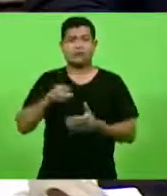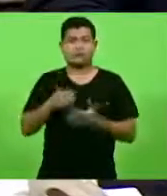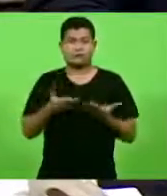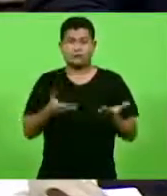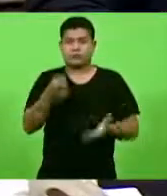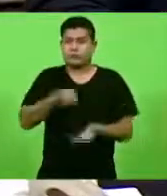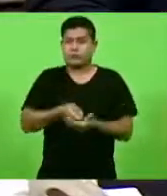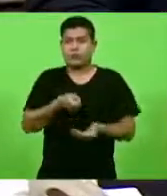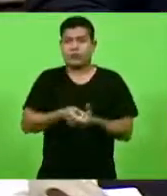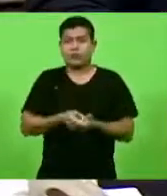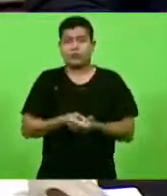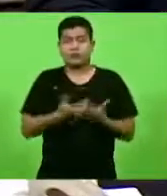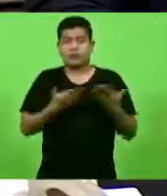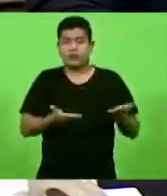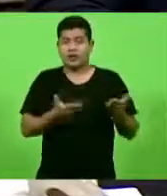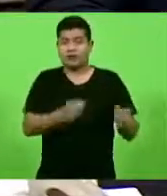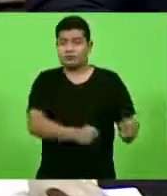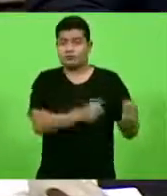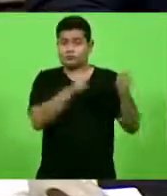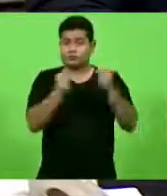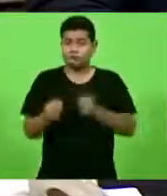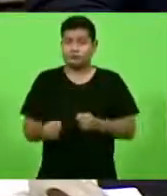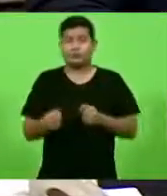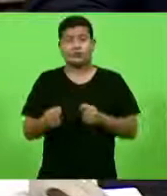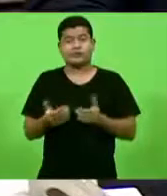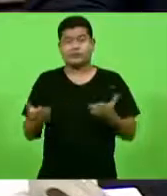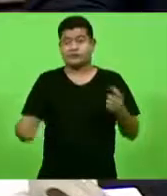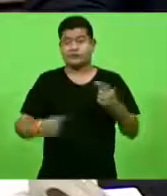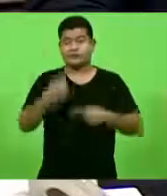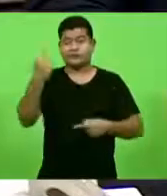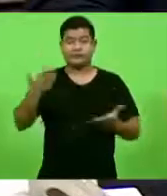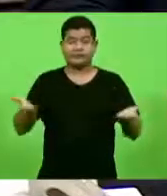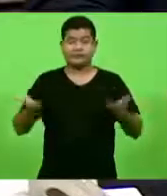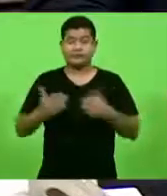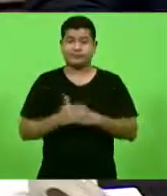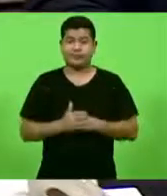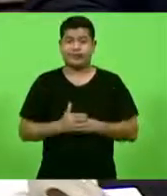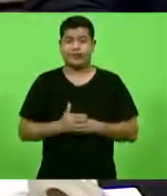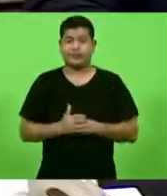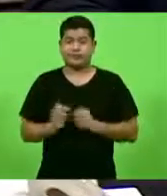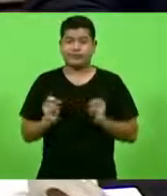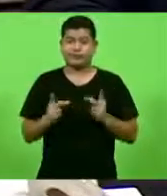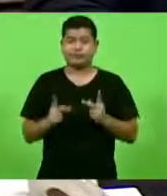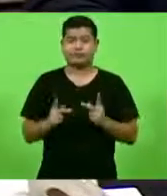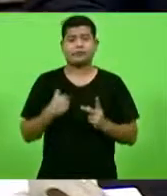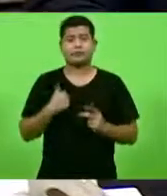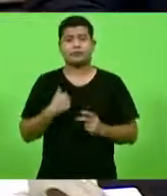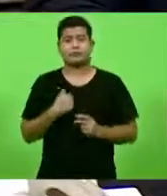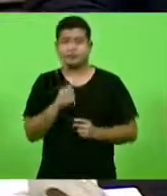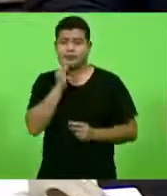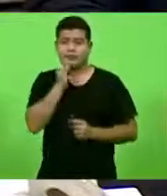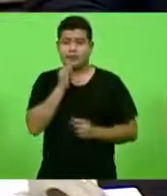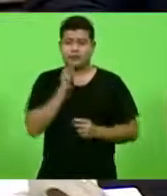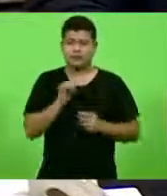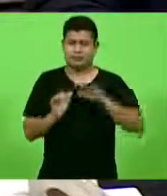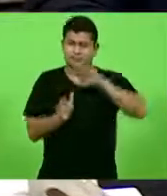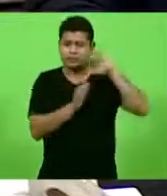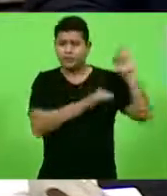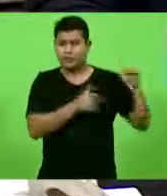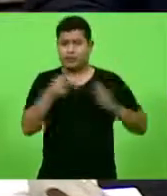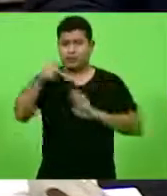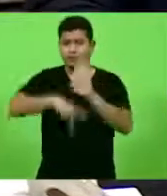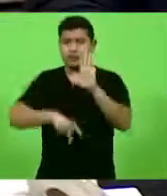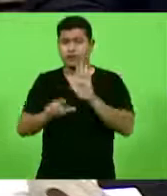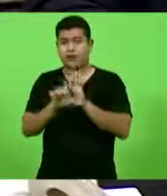um poder, para um outro poder, eu não sei o que seria. Mas, ok, digamos que não seja nem o projeto, não